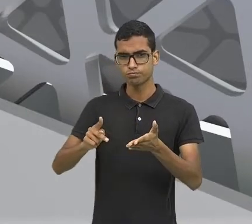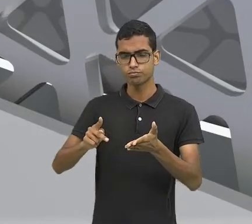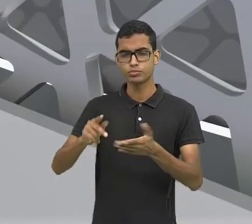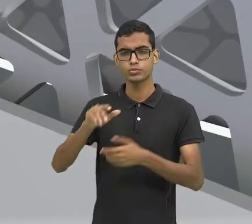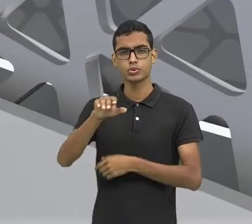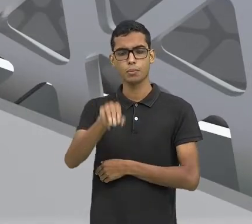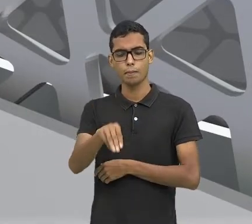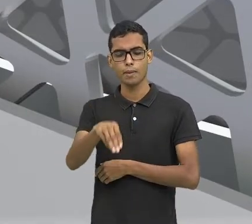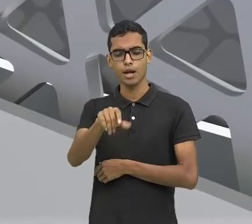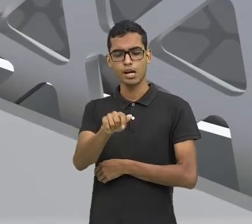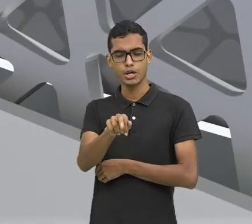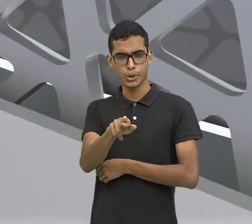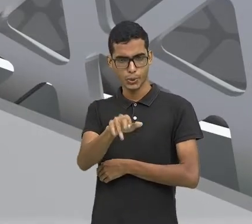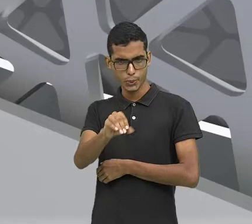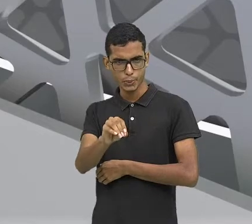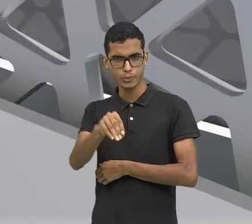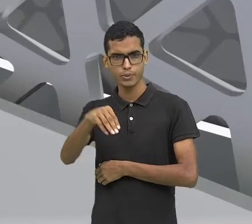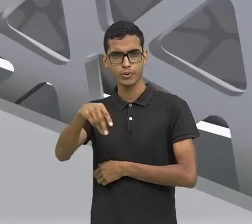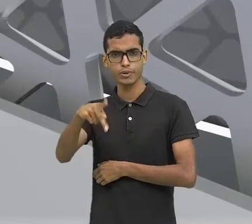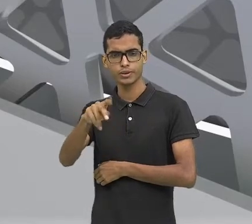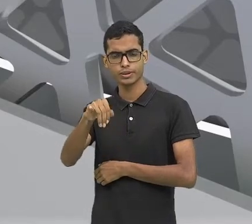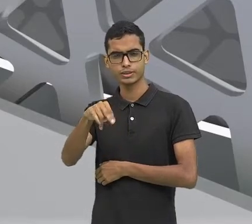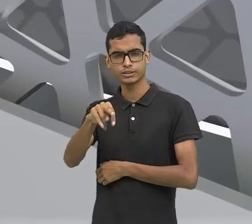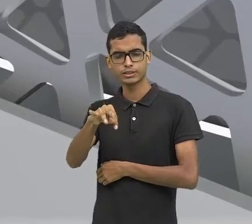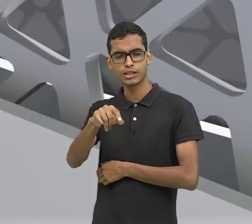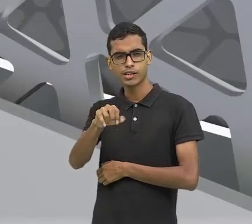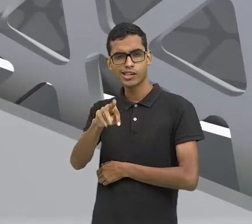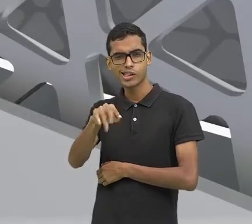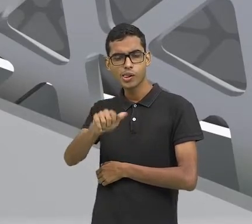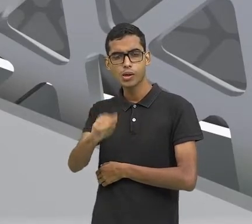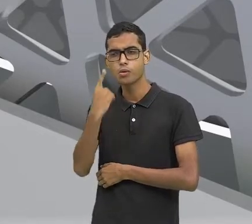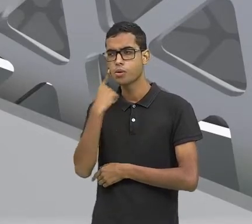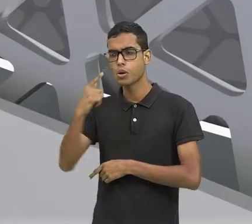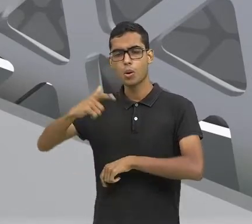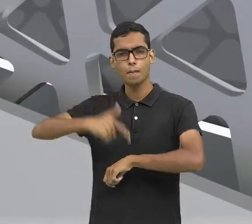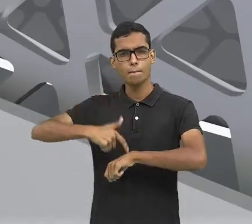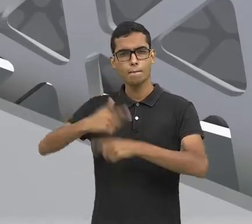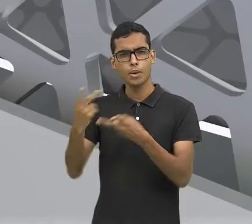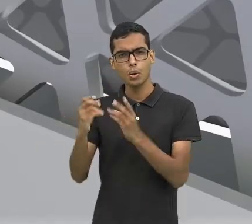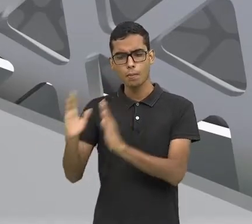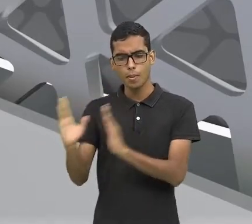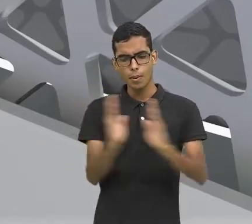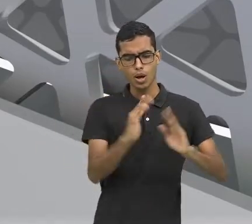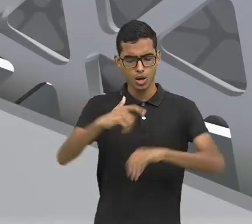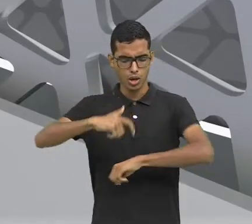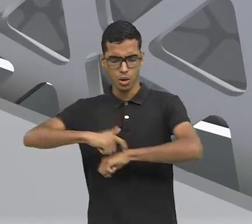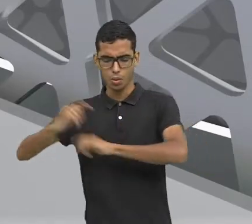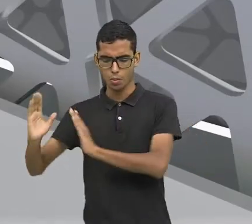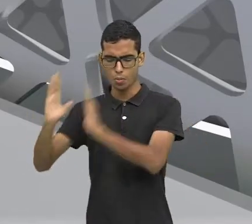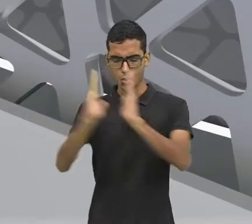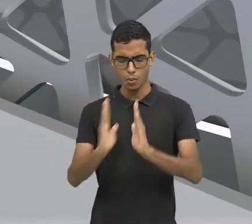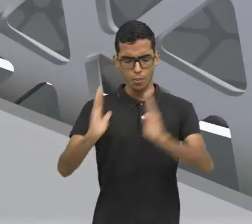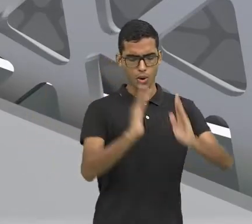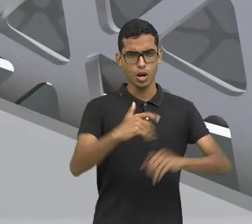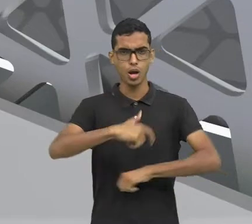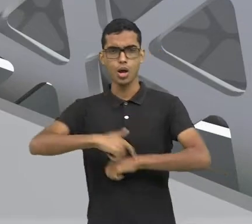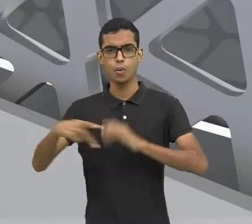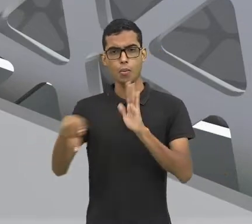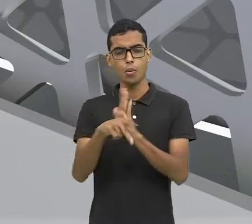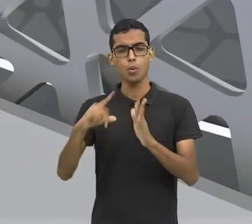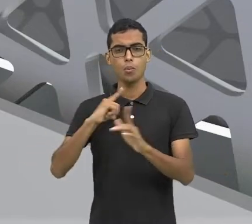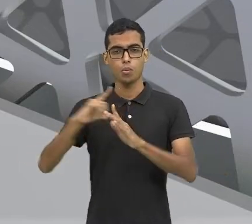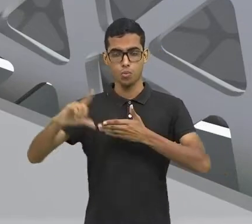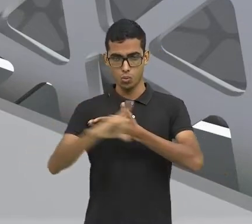poema exatamente uma passagem de tempo. E percebo que sobre esta passagem de tempo, o autor do